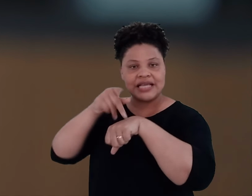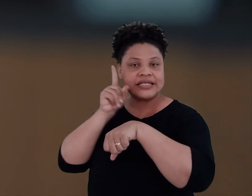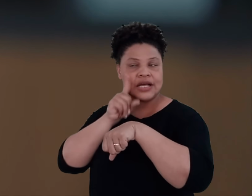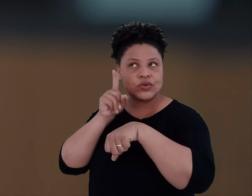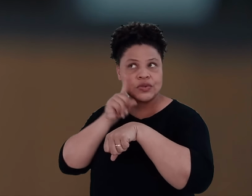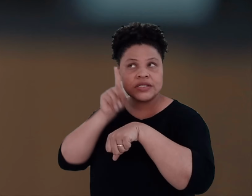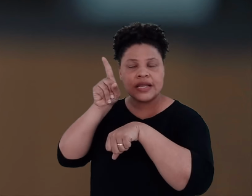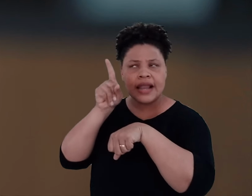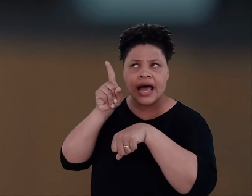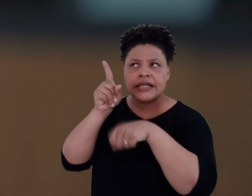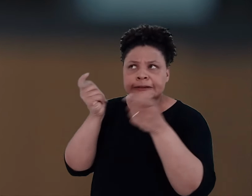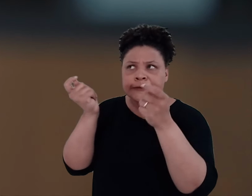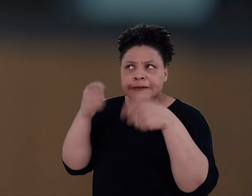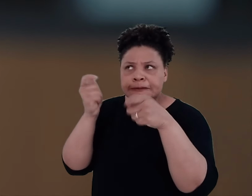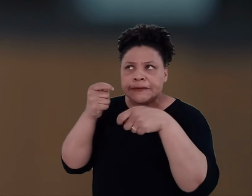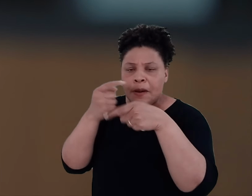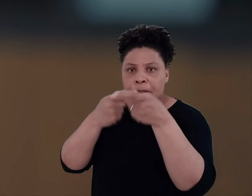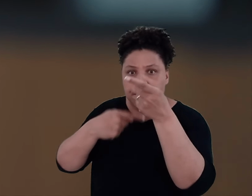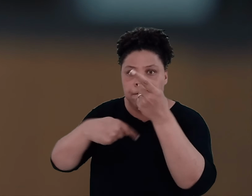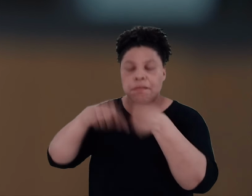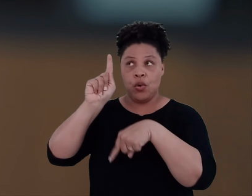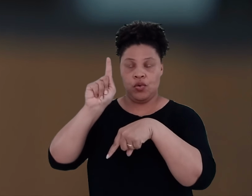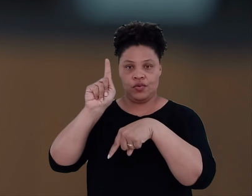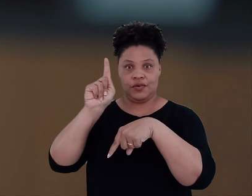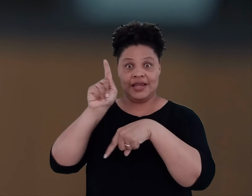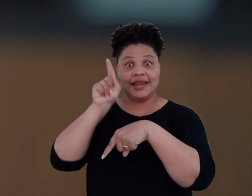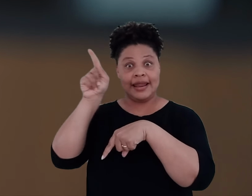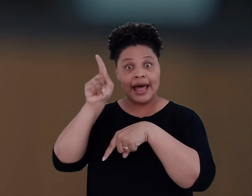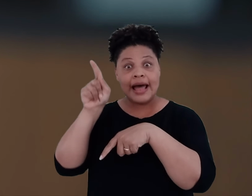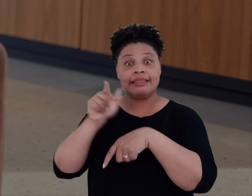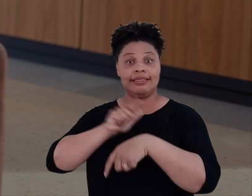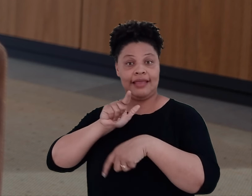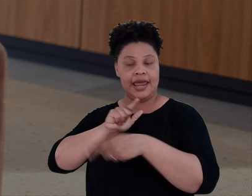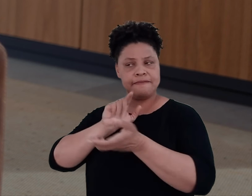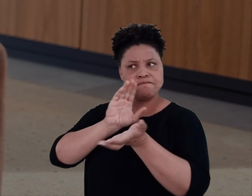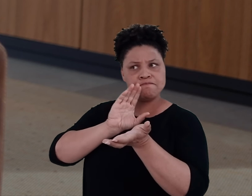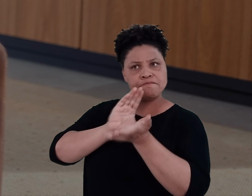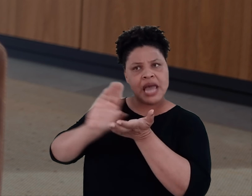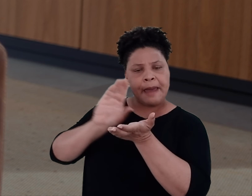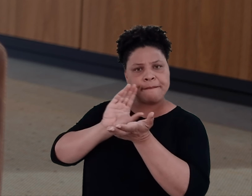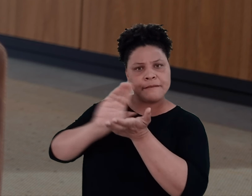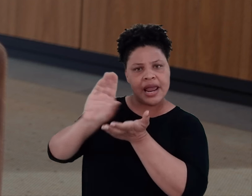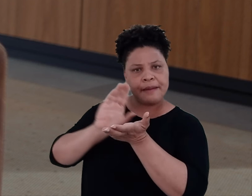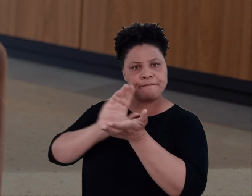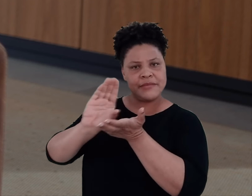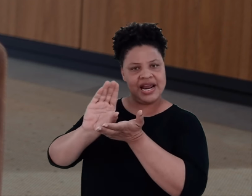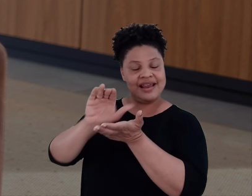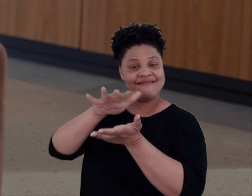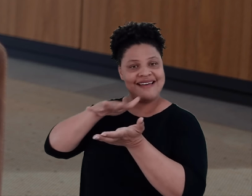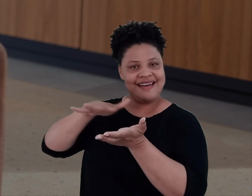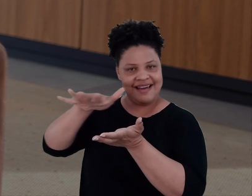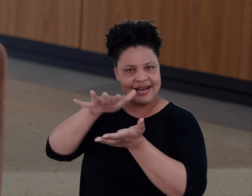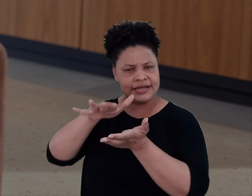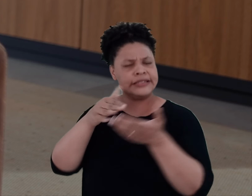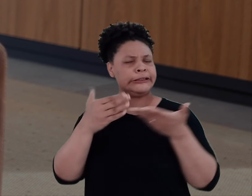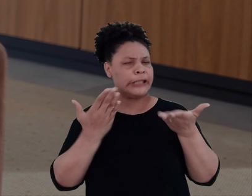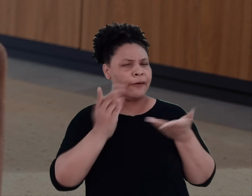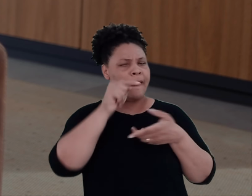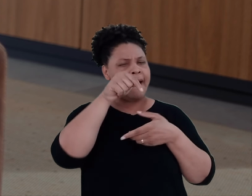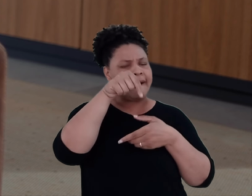indica potencialidades, e a grande diferença por lá é o investimento. Um ponto muito importante que explica melhor o que